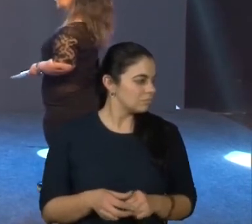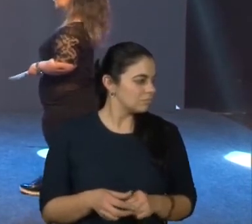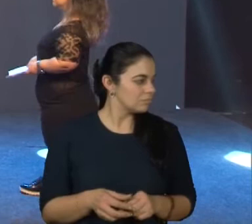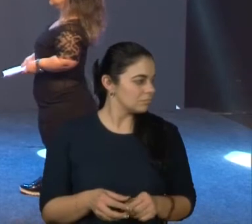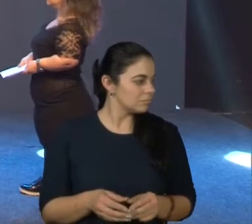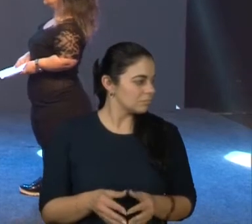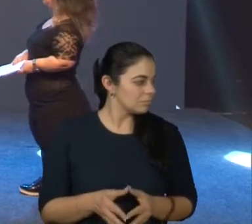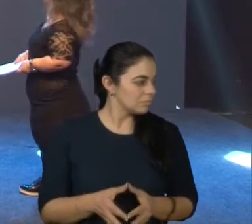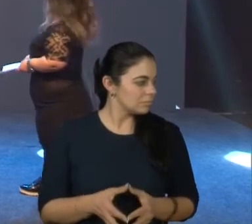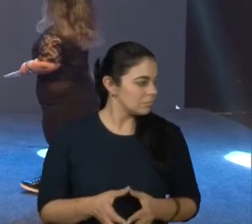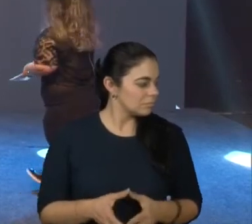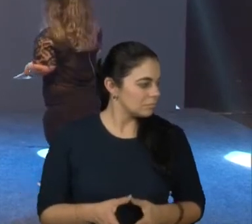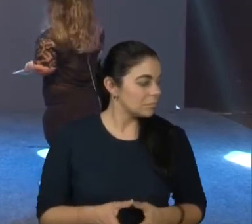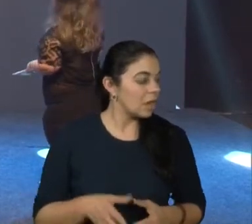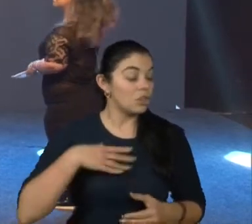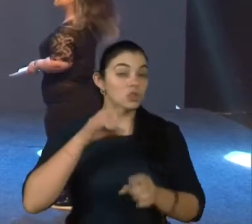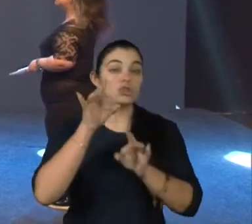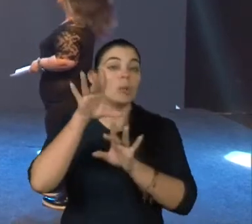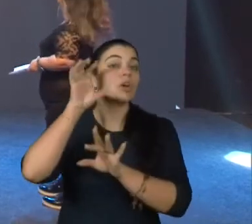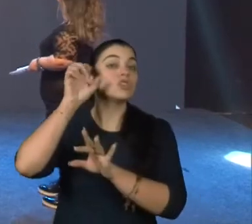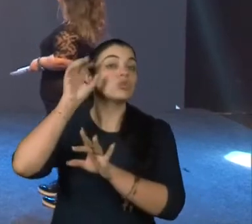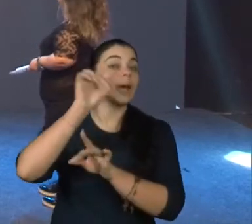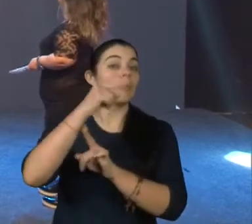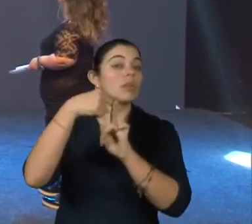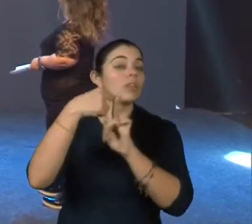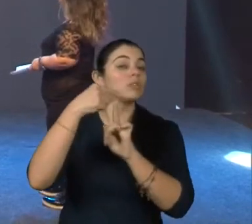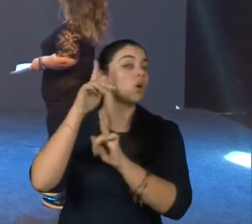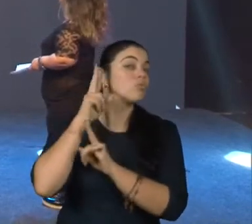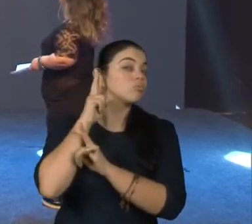habilitar o teu áudio para a gente poder receber aqui. Está habilitado já?